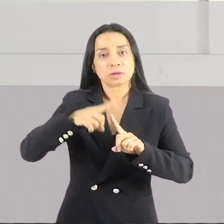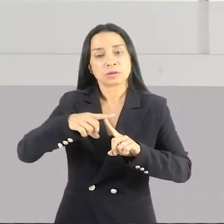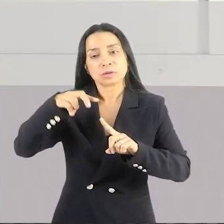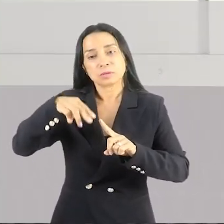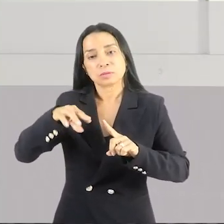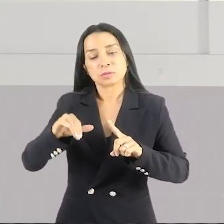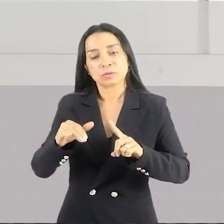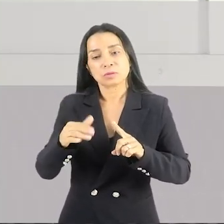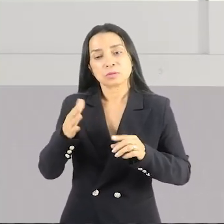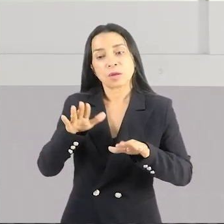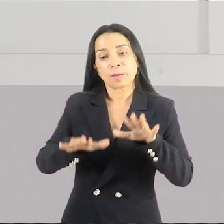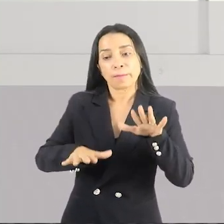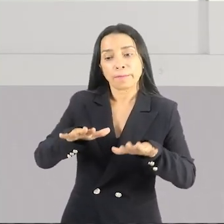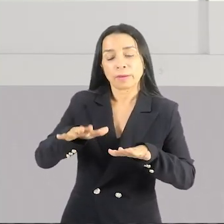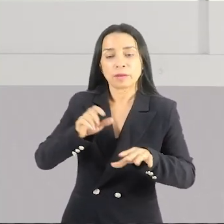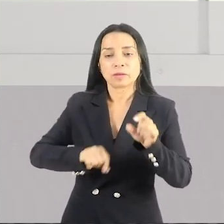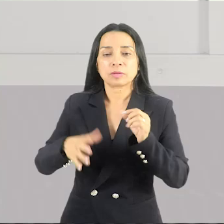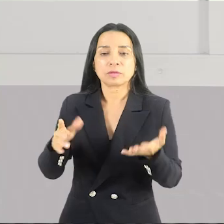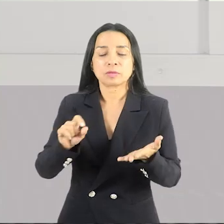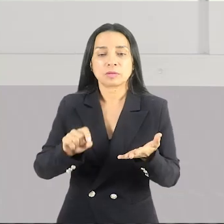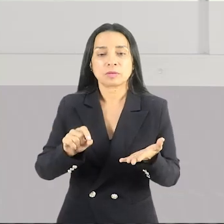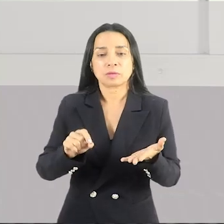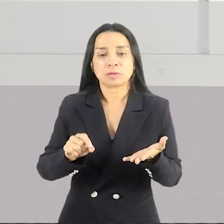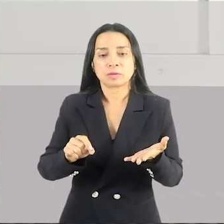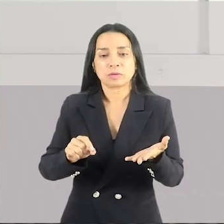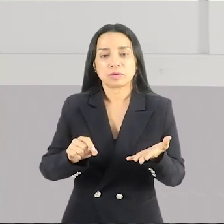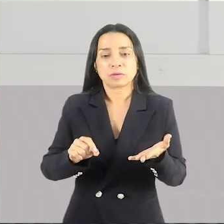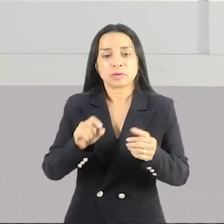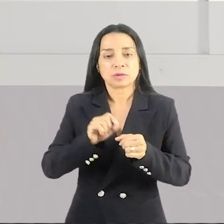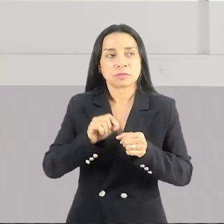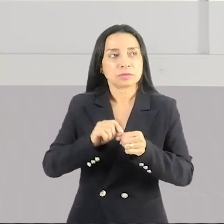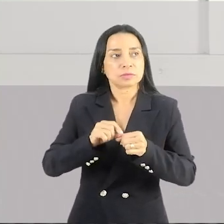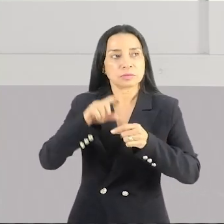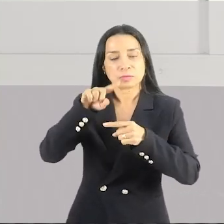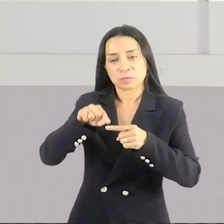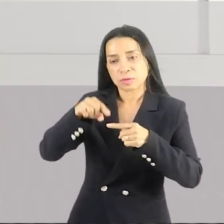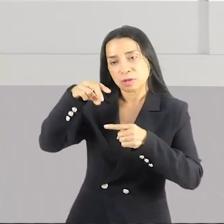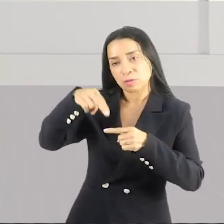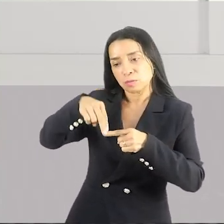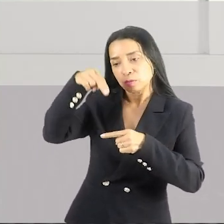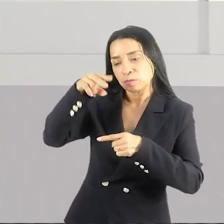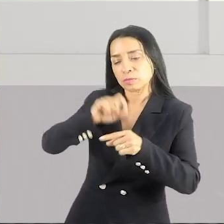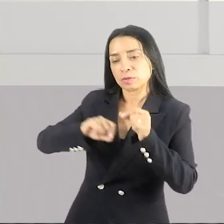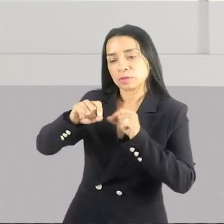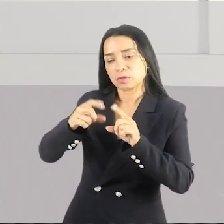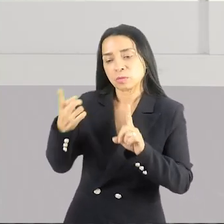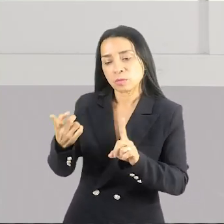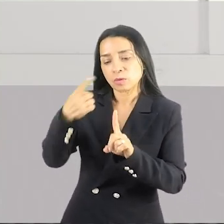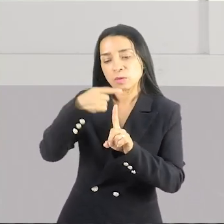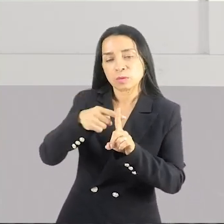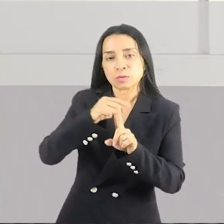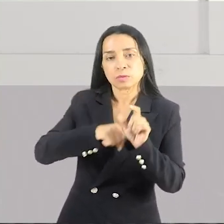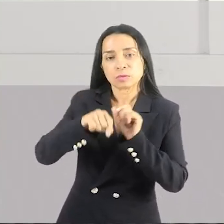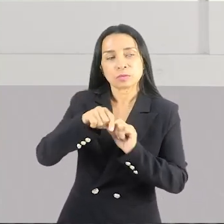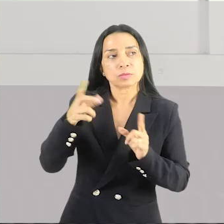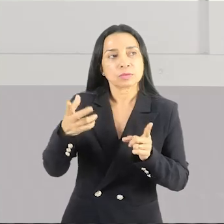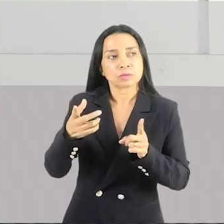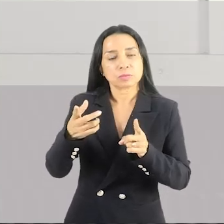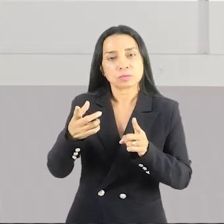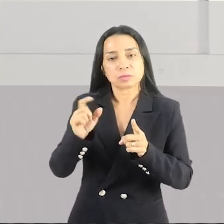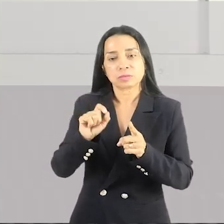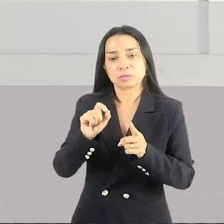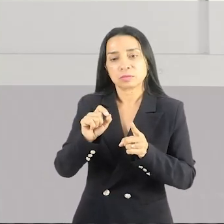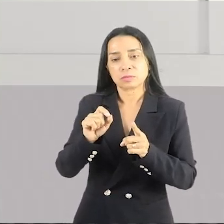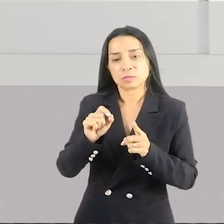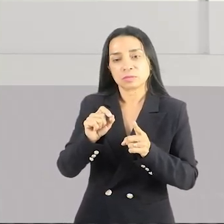só. A média ponderada, você vai fazer aqui no numerador um somatório do produto